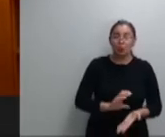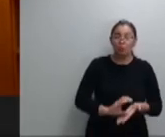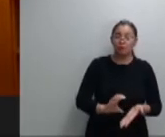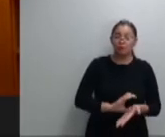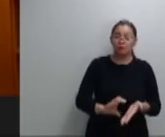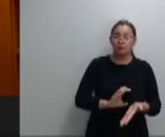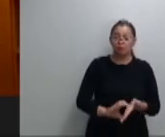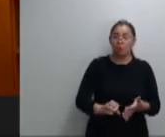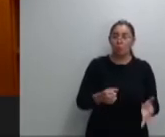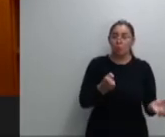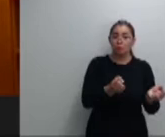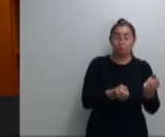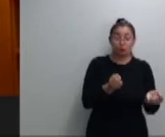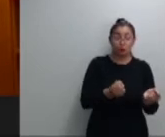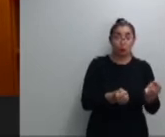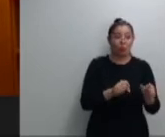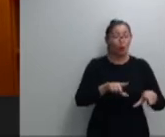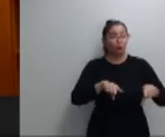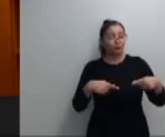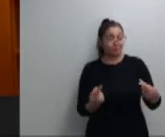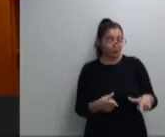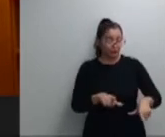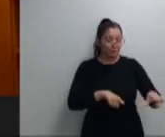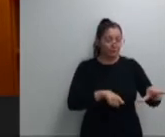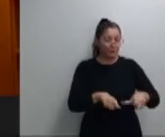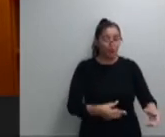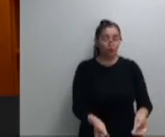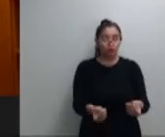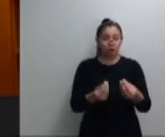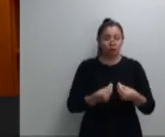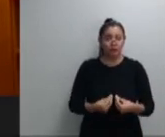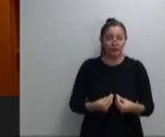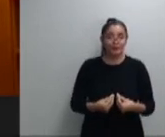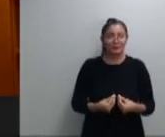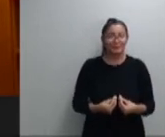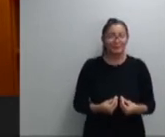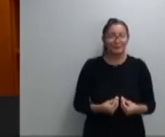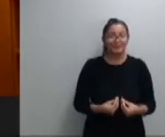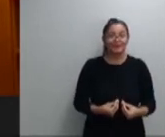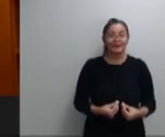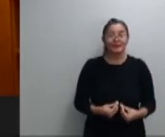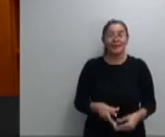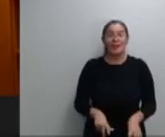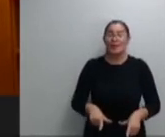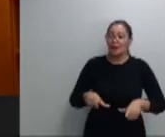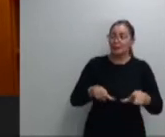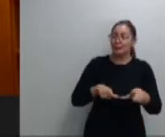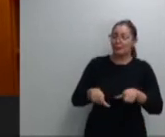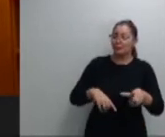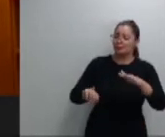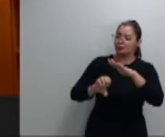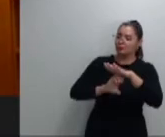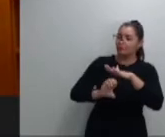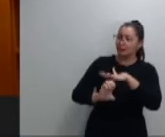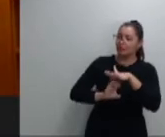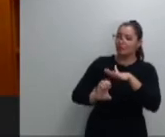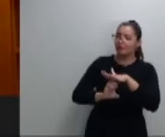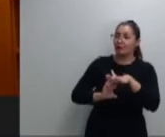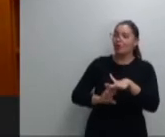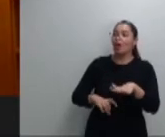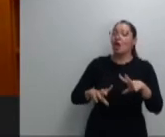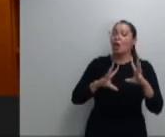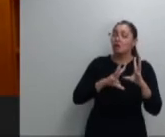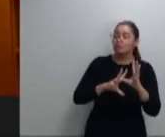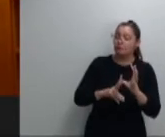ou serviço adquirido para a consecução da atividade empresarial, restando expresso